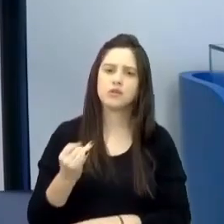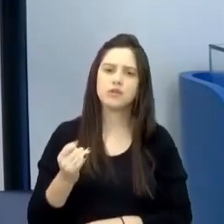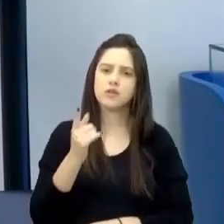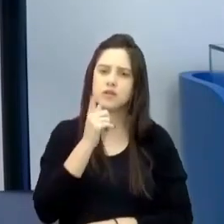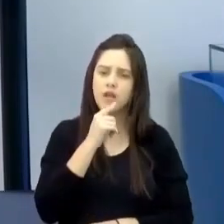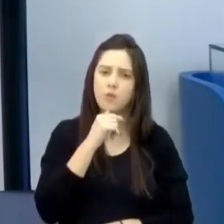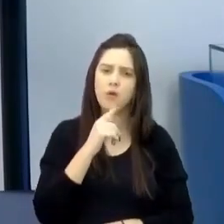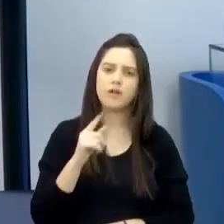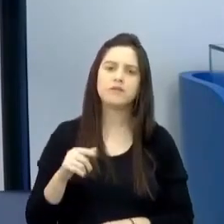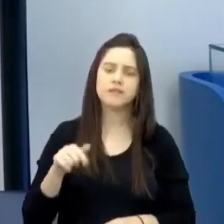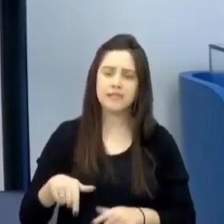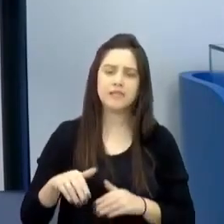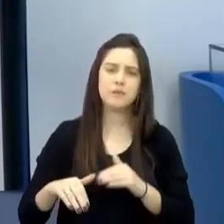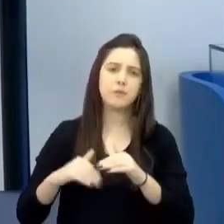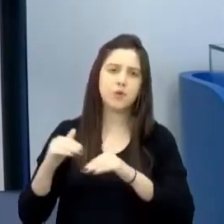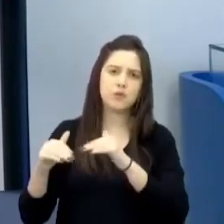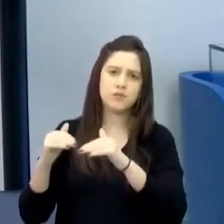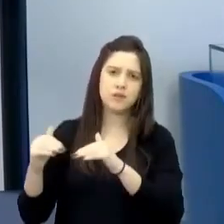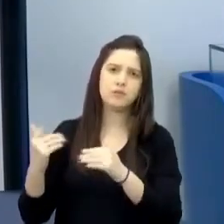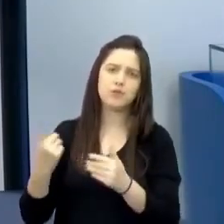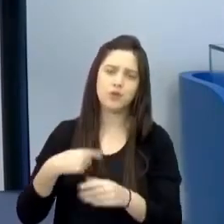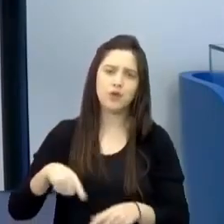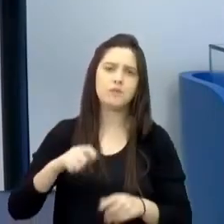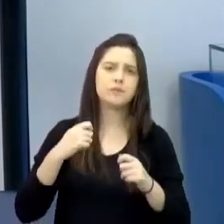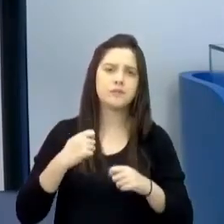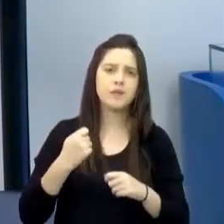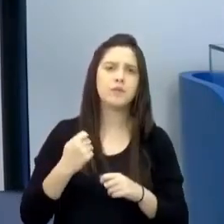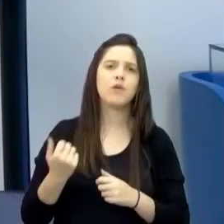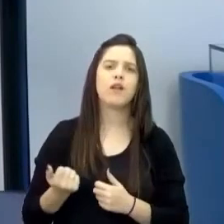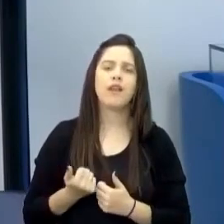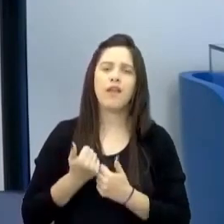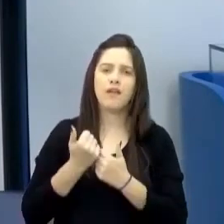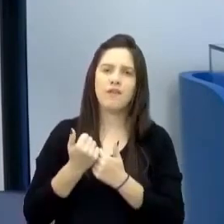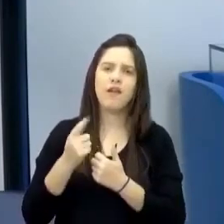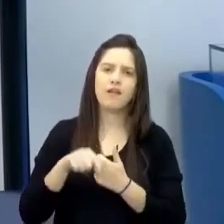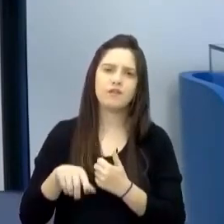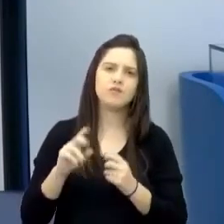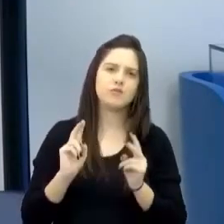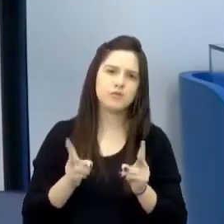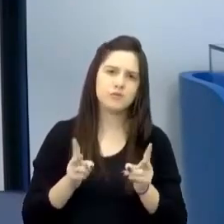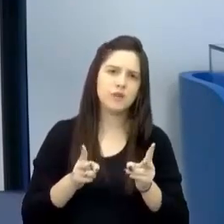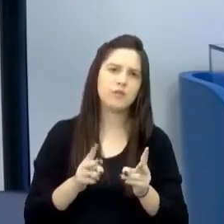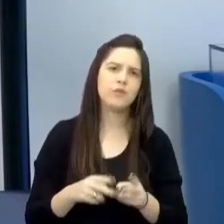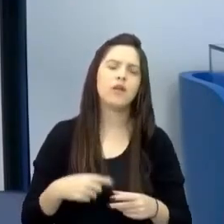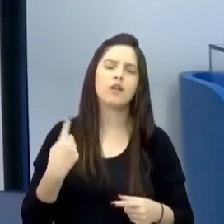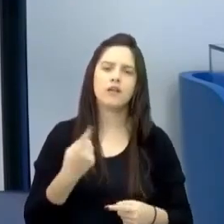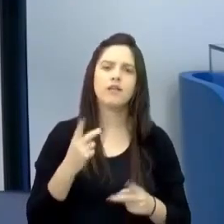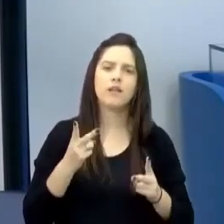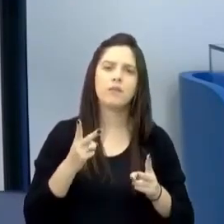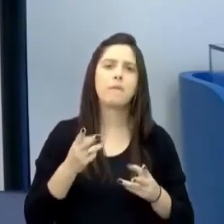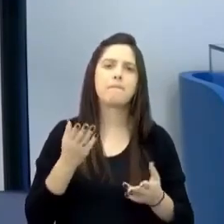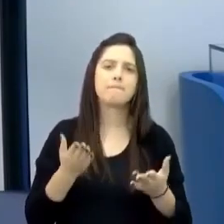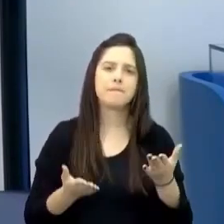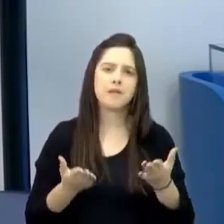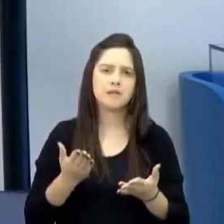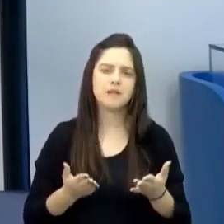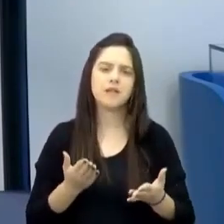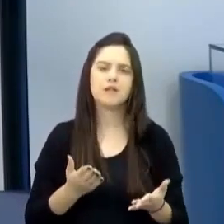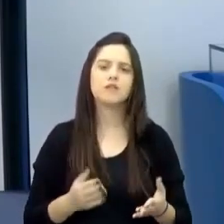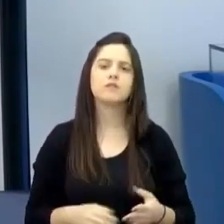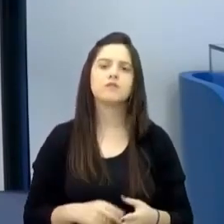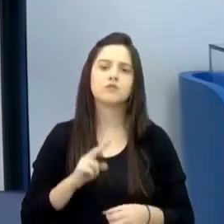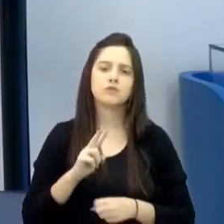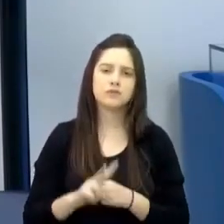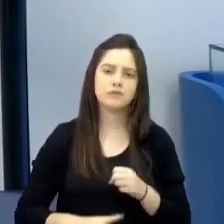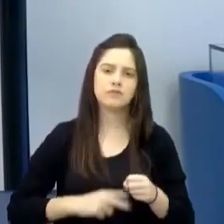envolvida nesses processos e que nós precisamos de levar isso em consideração, porque nós temos que sempre manter a ideia de